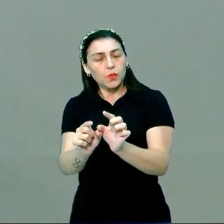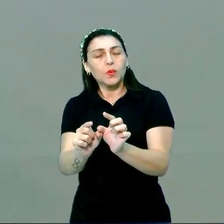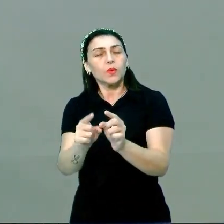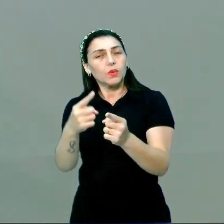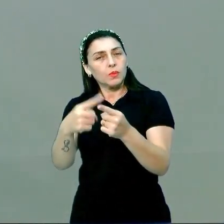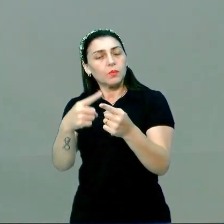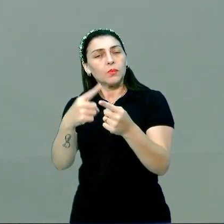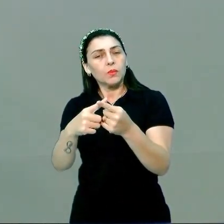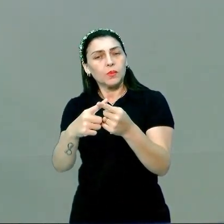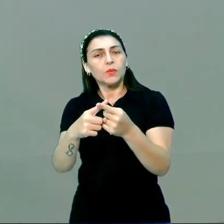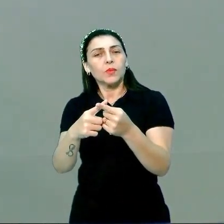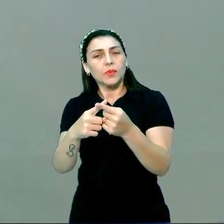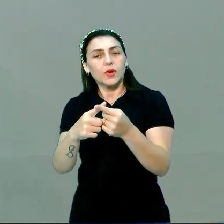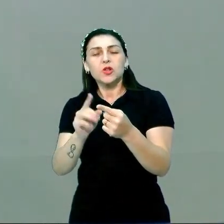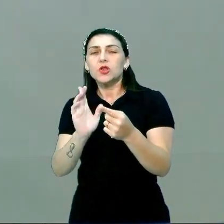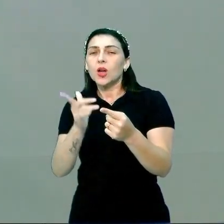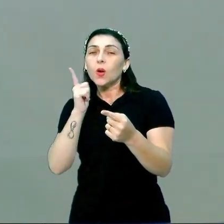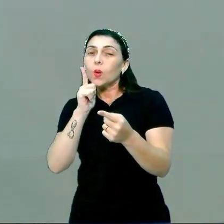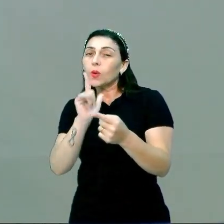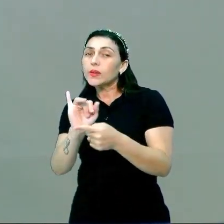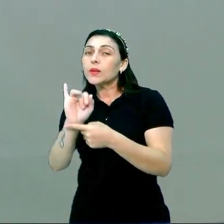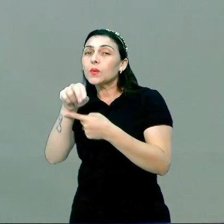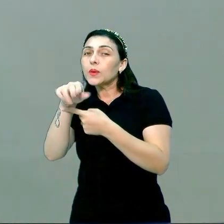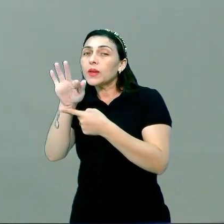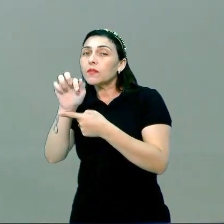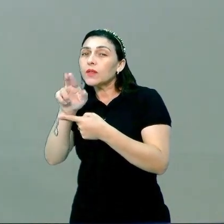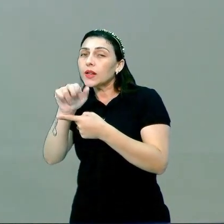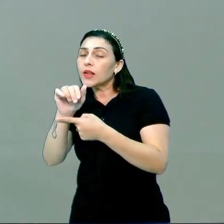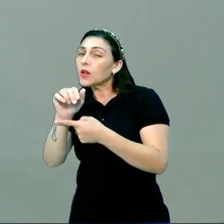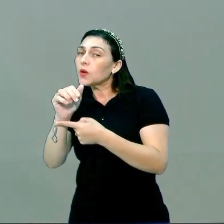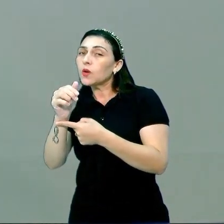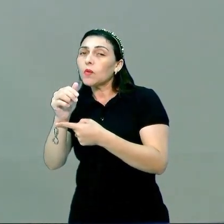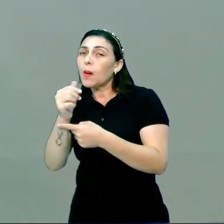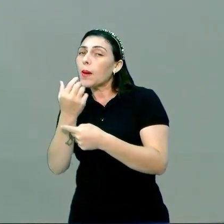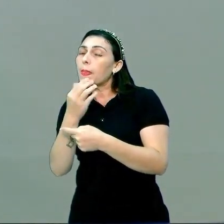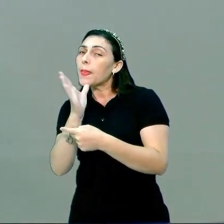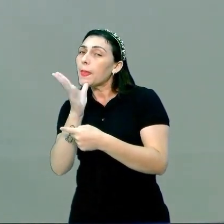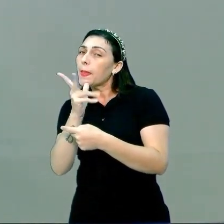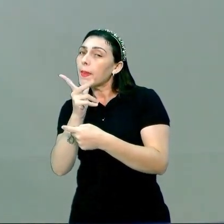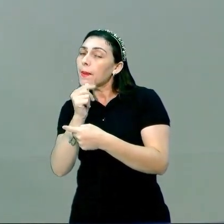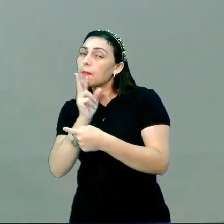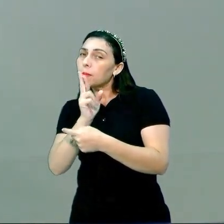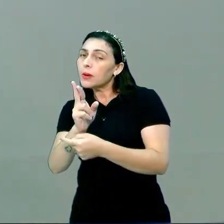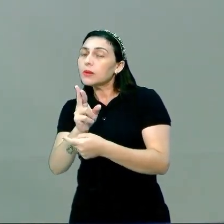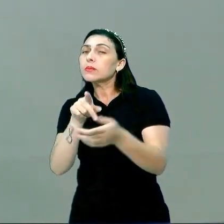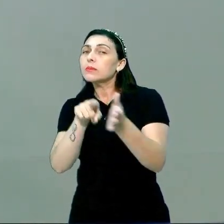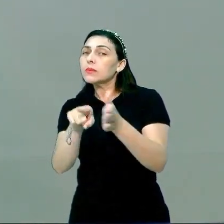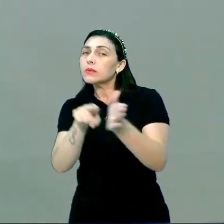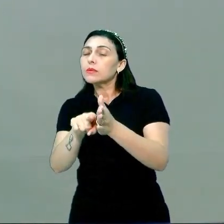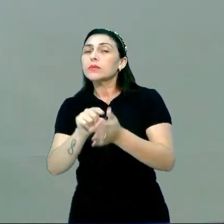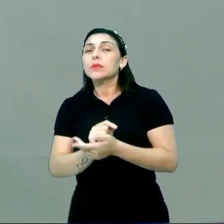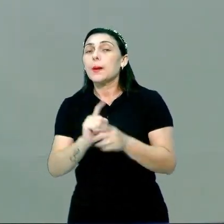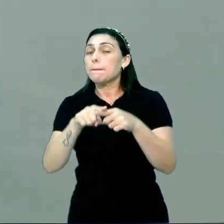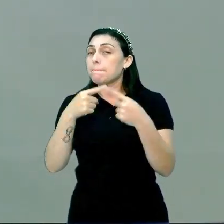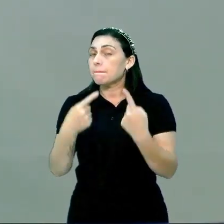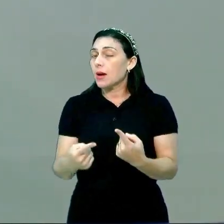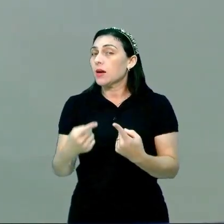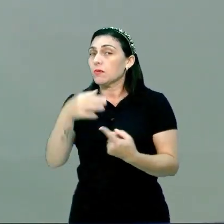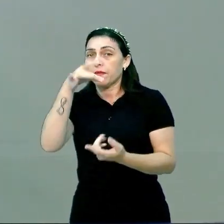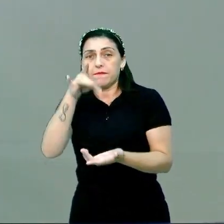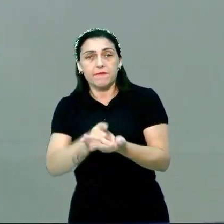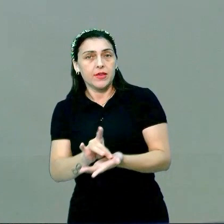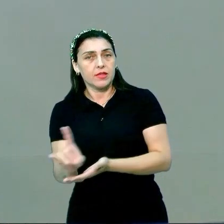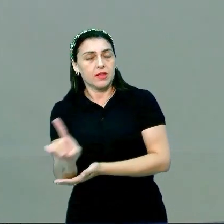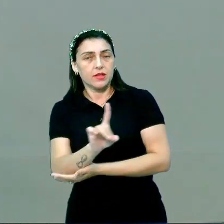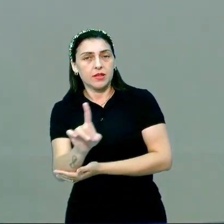Porque subtende-se, eu já consigo inferir que eu não vou gastar muito tempo para responder essa questão. Mas nem sempre isso é